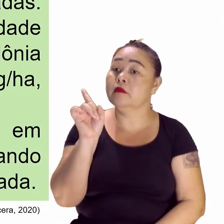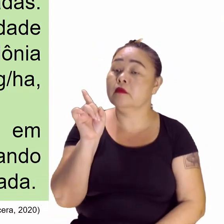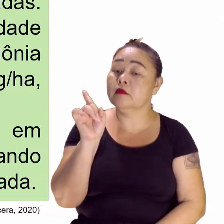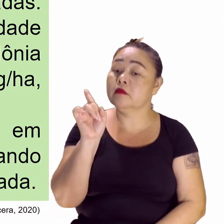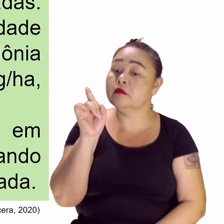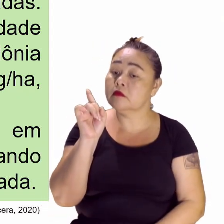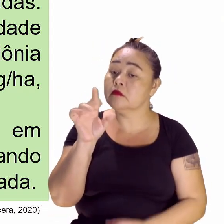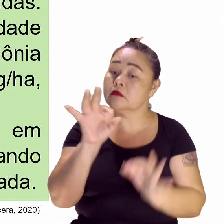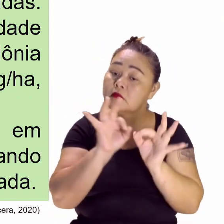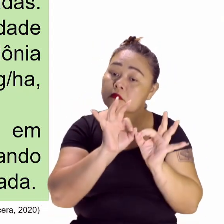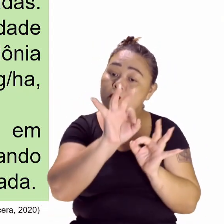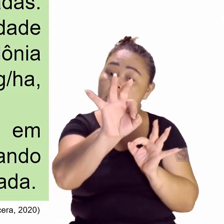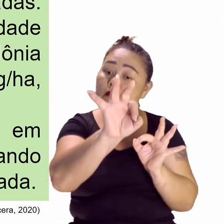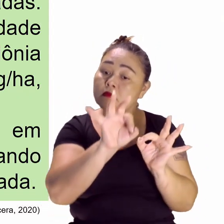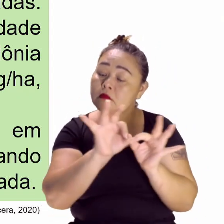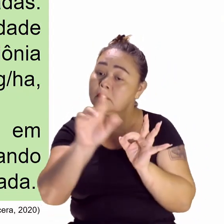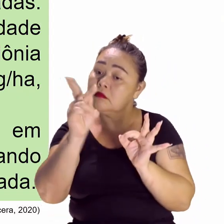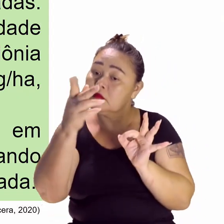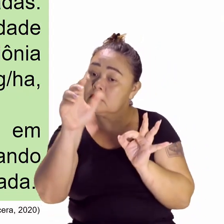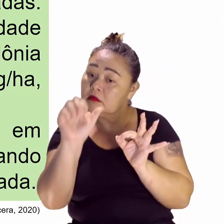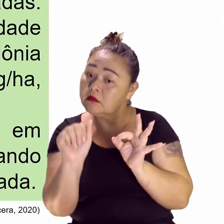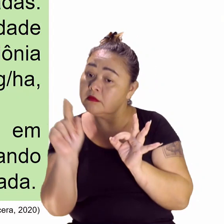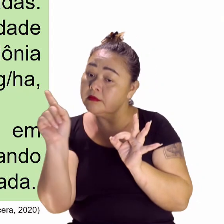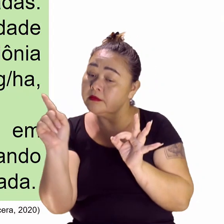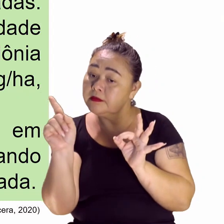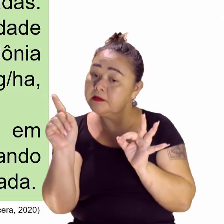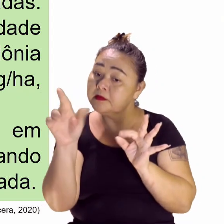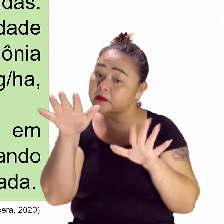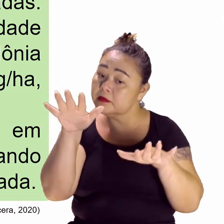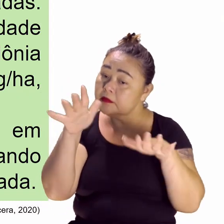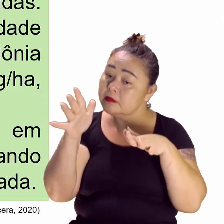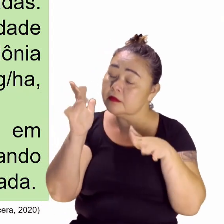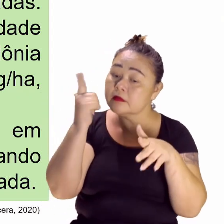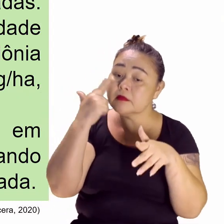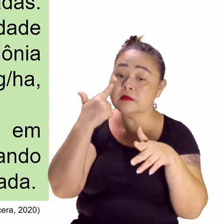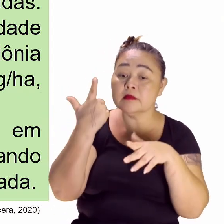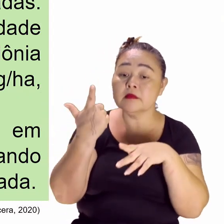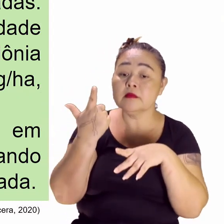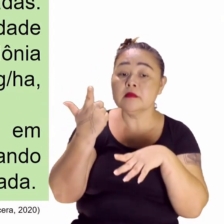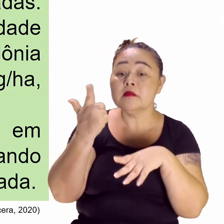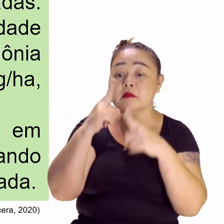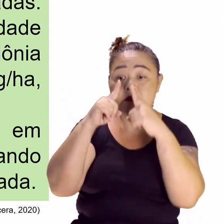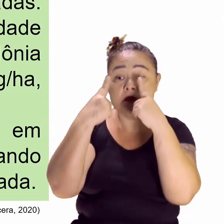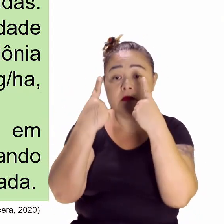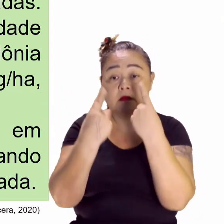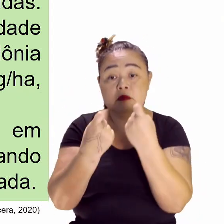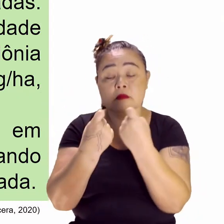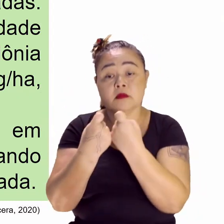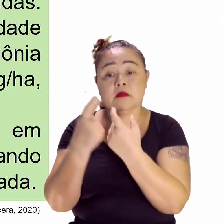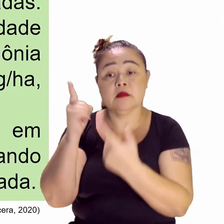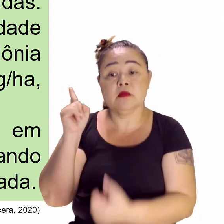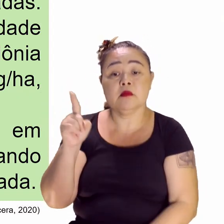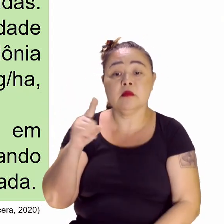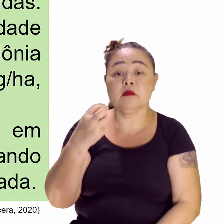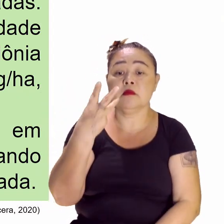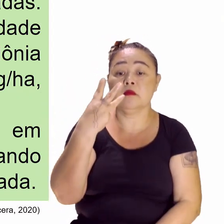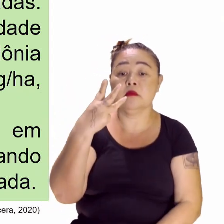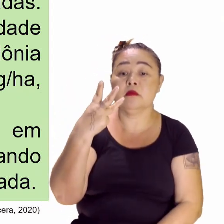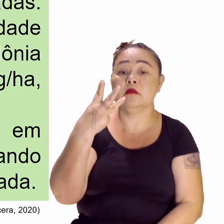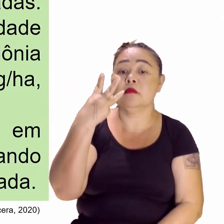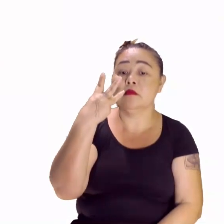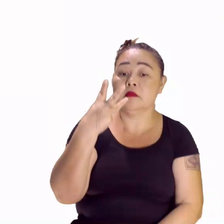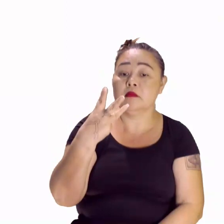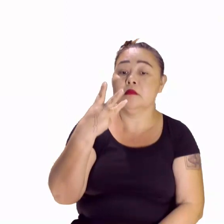por hectare aí uma produtividade interessante né exatamente 3.541